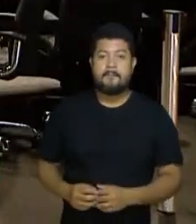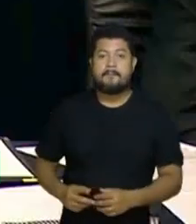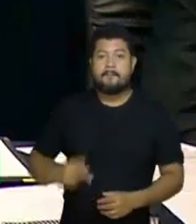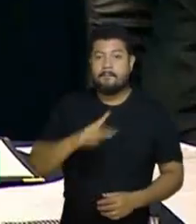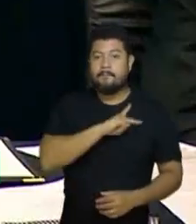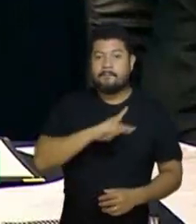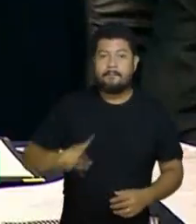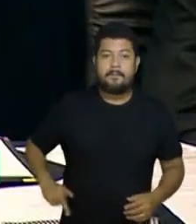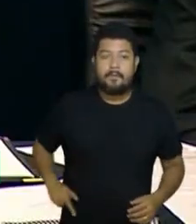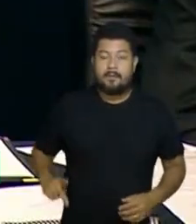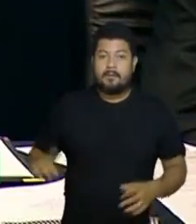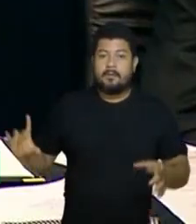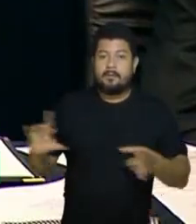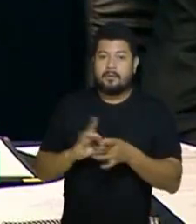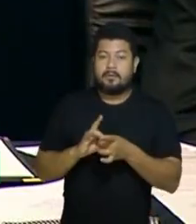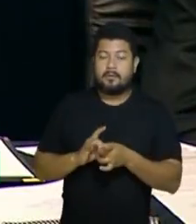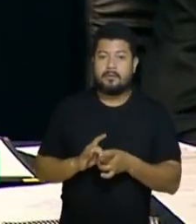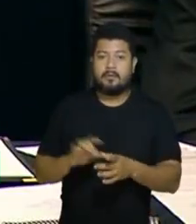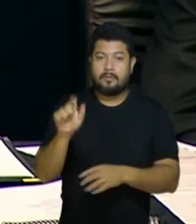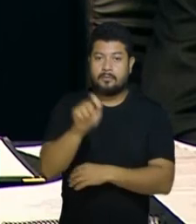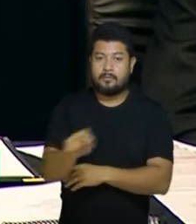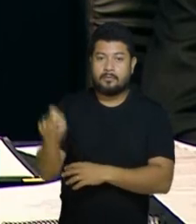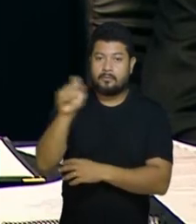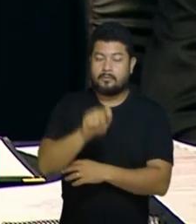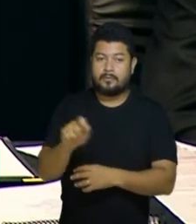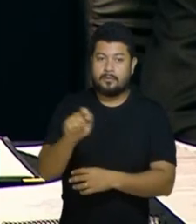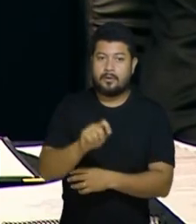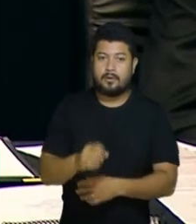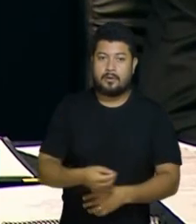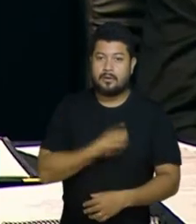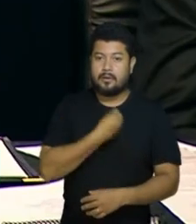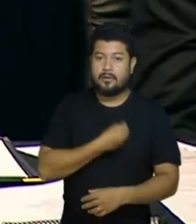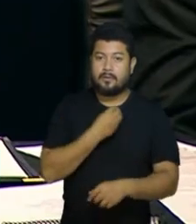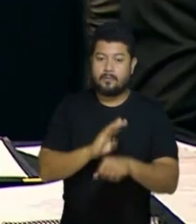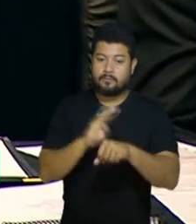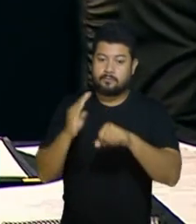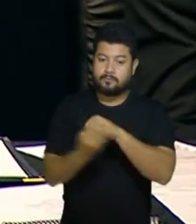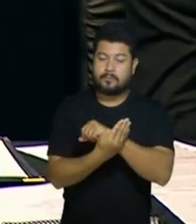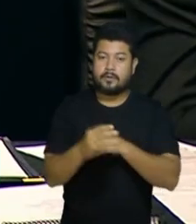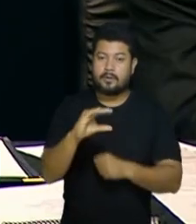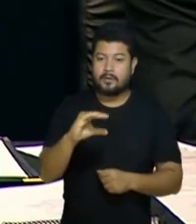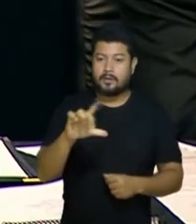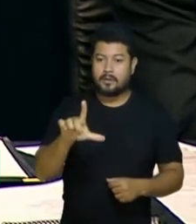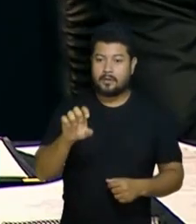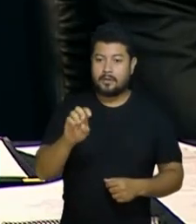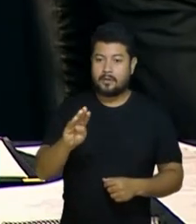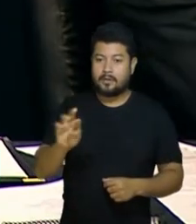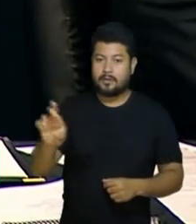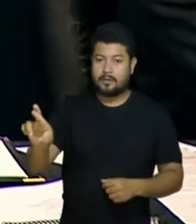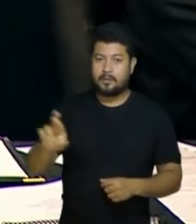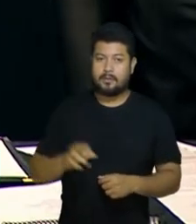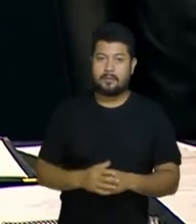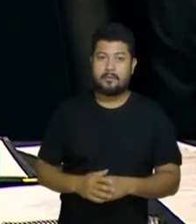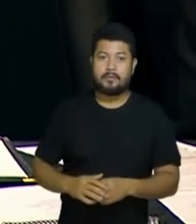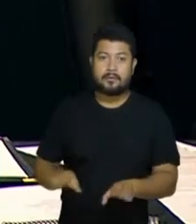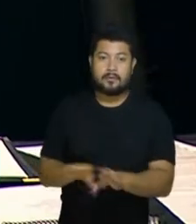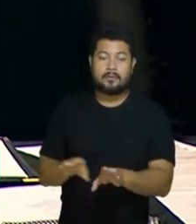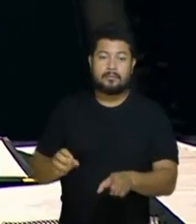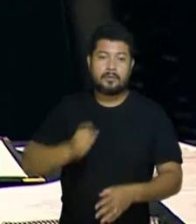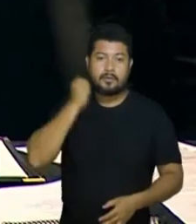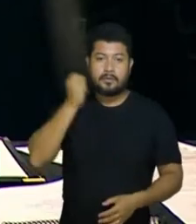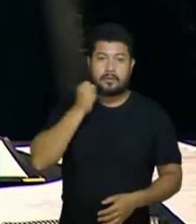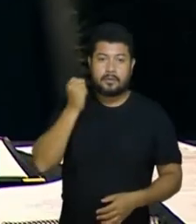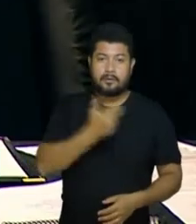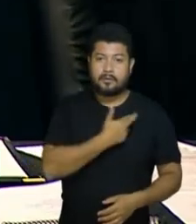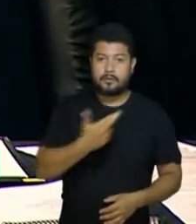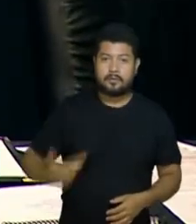União Blumenauense das Associações de Moradores, Kleber dos Santos, e também do nosso senador da República,